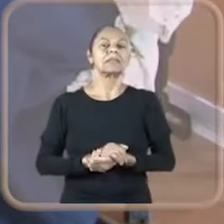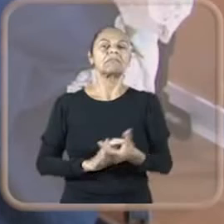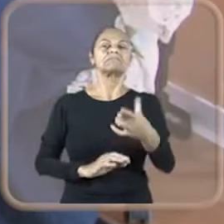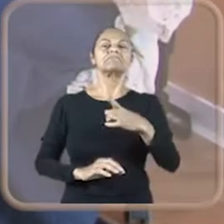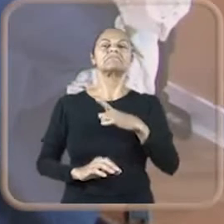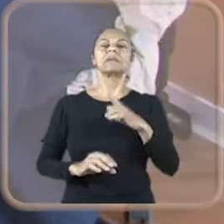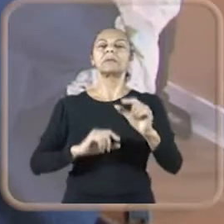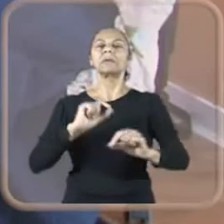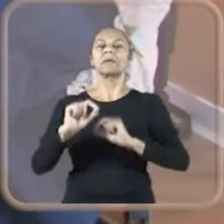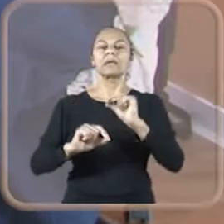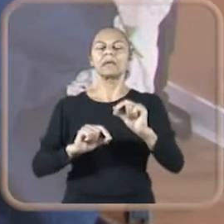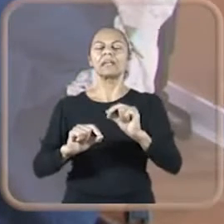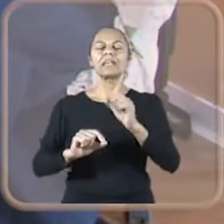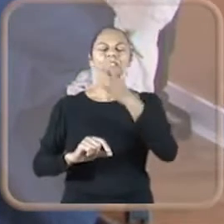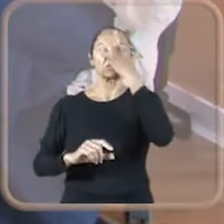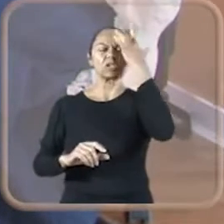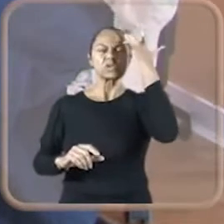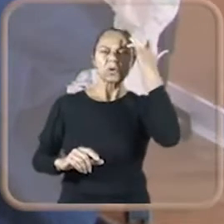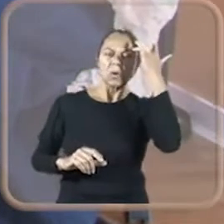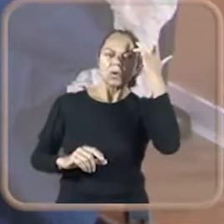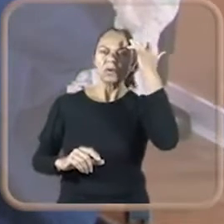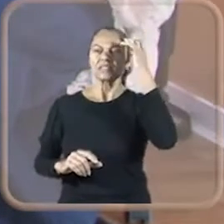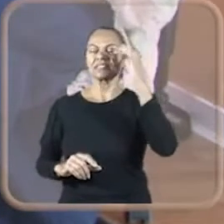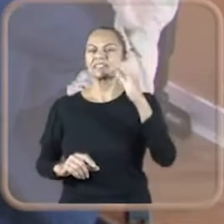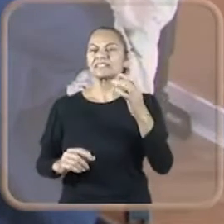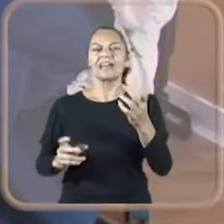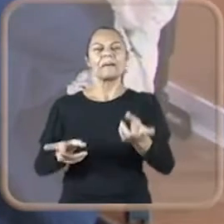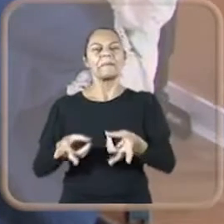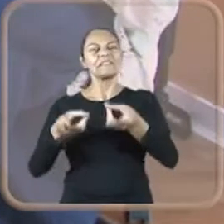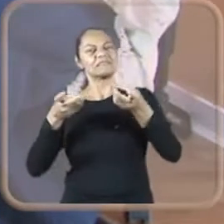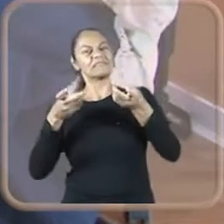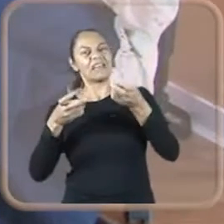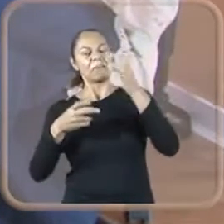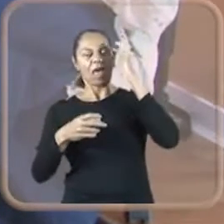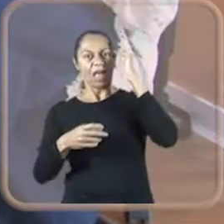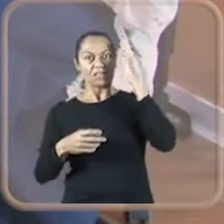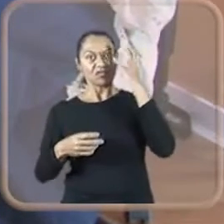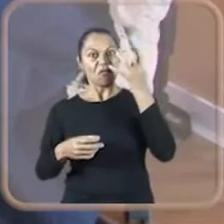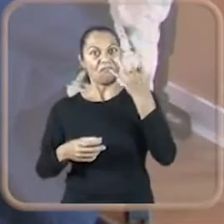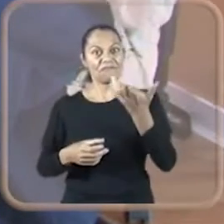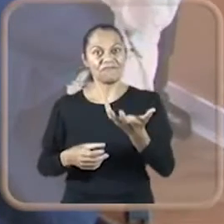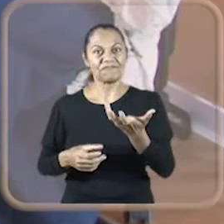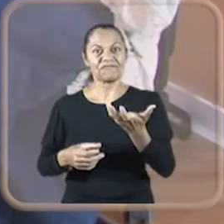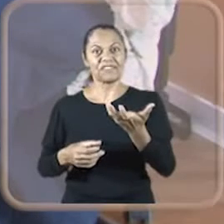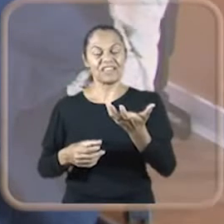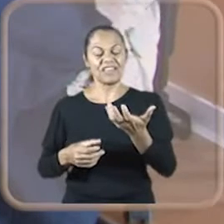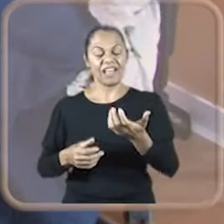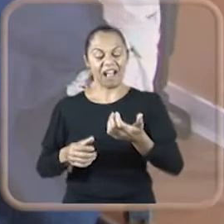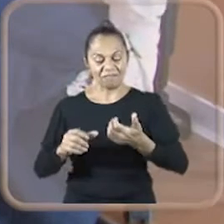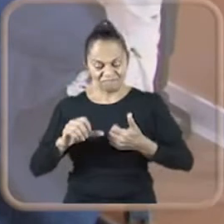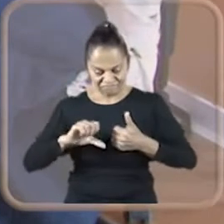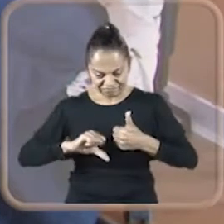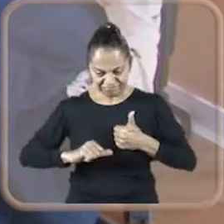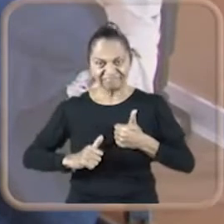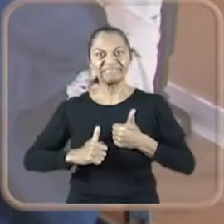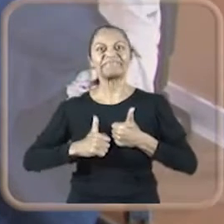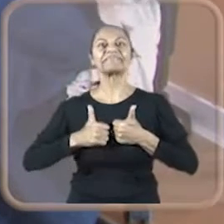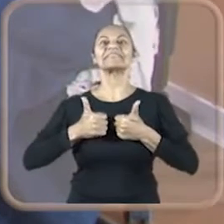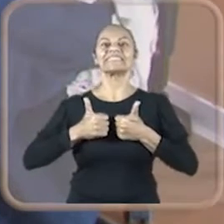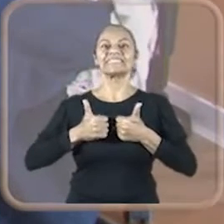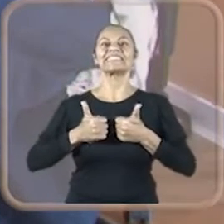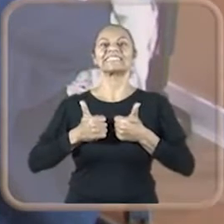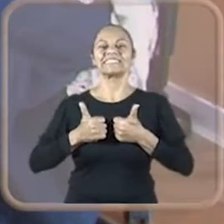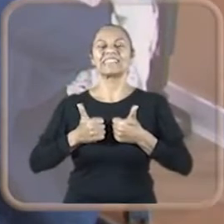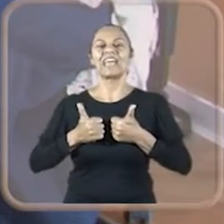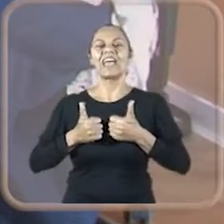bairros nesses círculos, ela traz essa sensação de pertencimento, de autoestima. E é por isso que é bacana que vocês estão protagonizando,